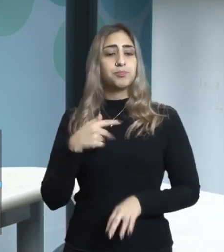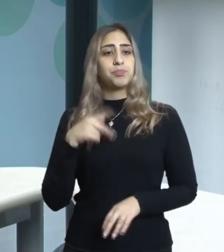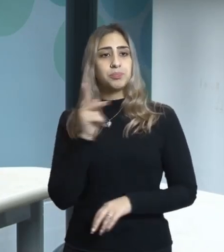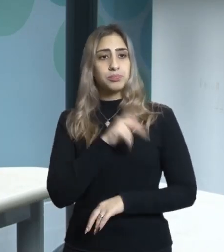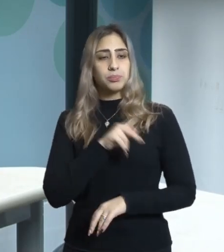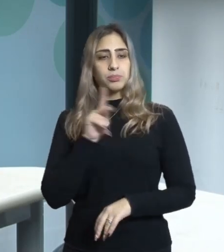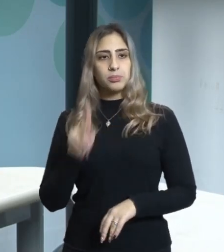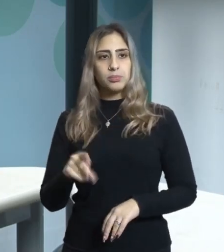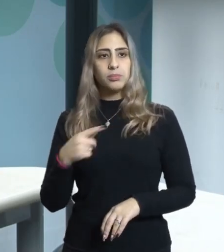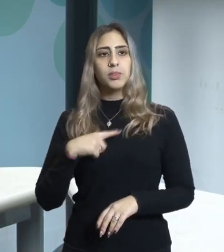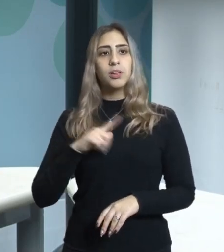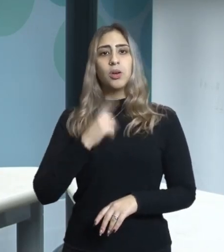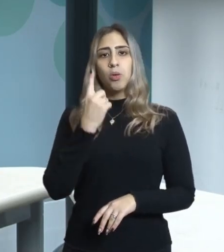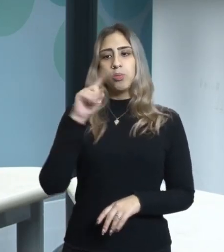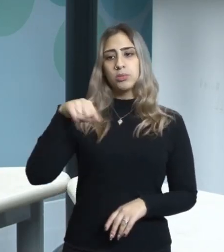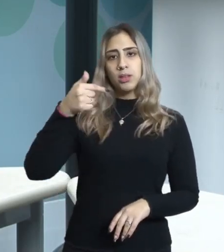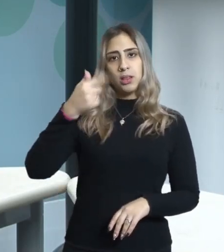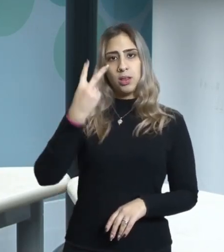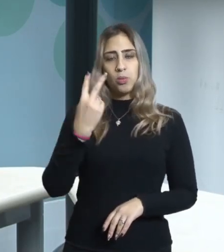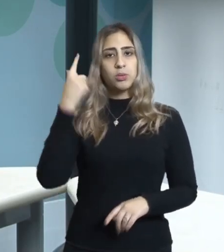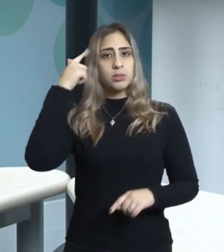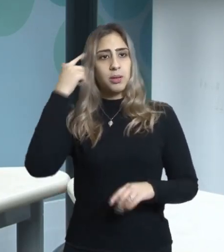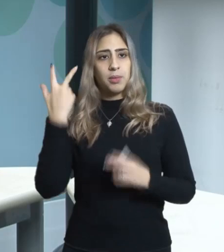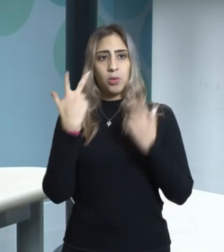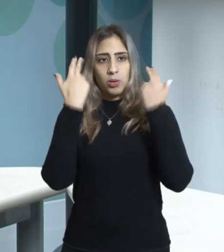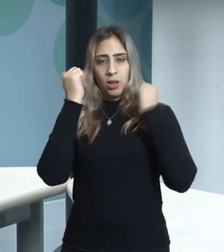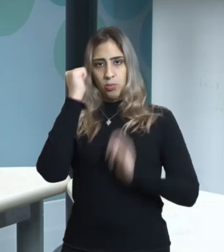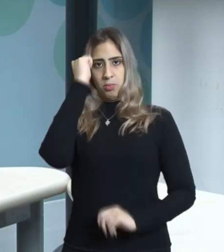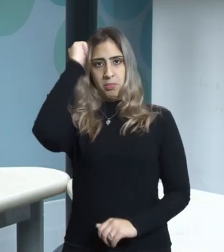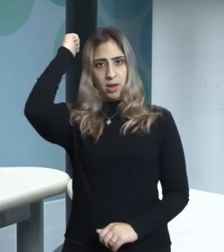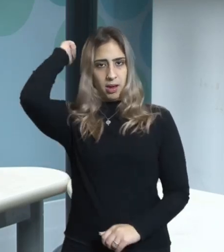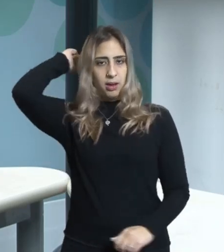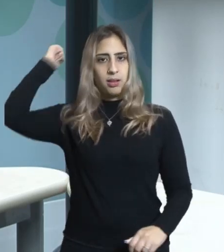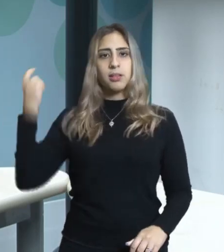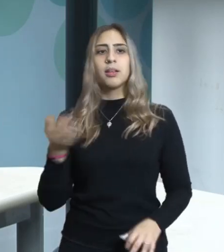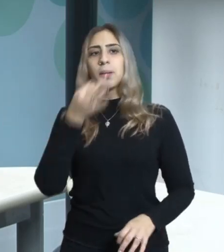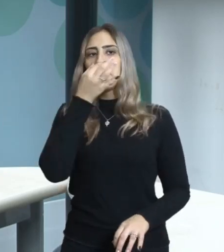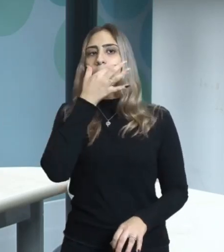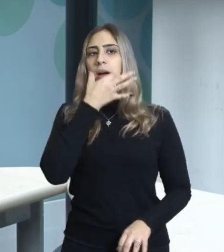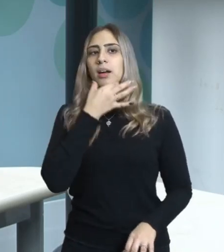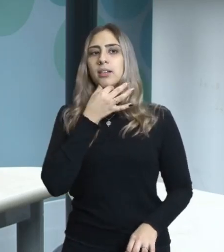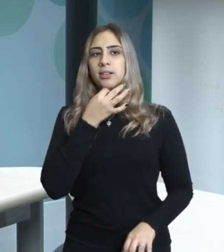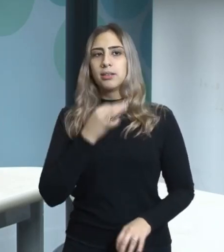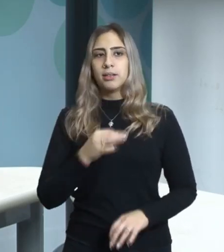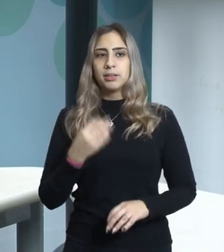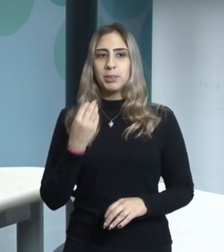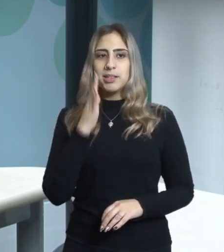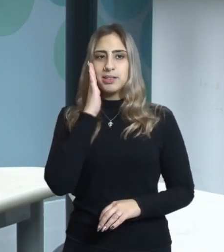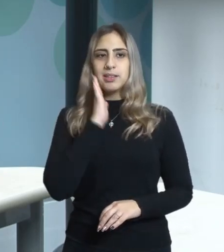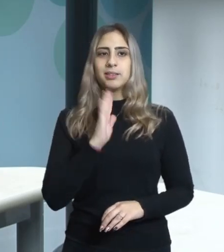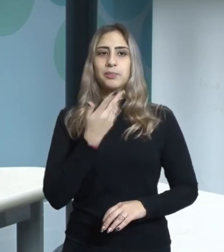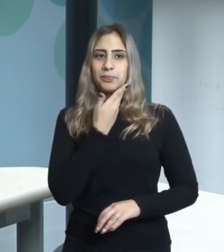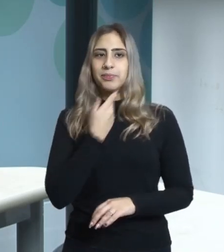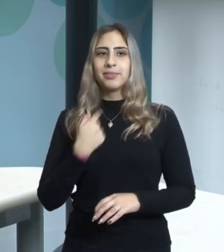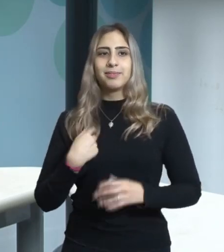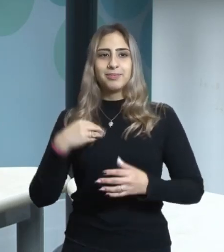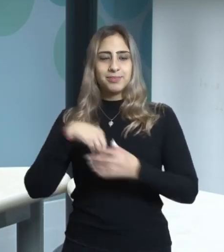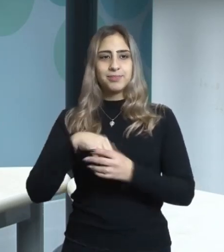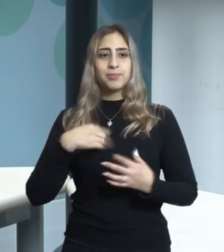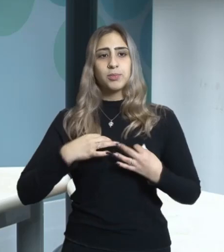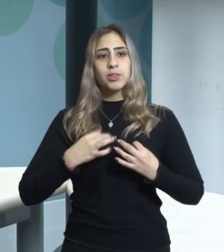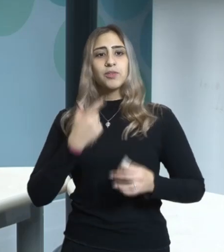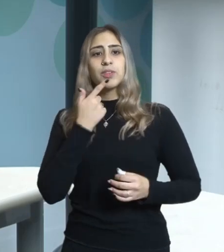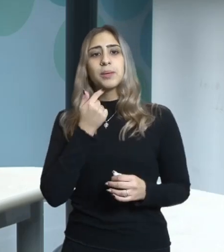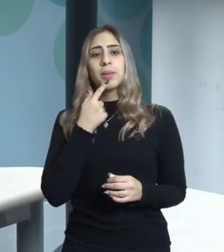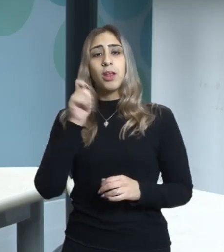possuo 1,72 m, cabelo cortado à máquina, barba desenhada, minha camiseta é predominantemente vermelha, estou